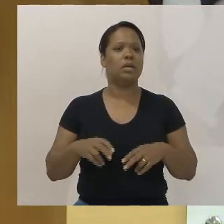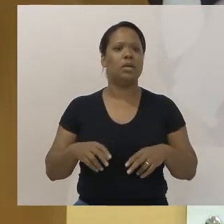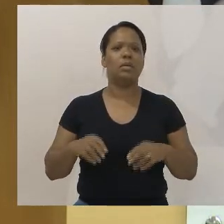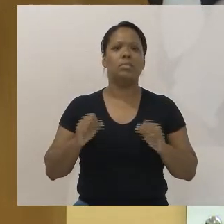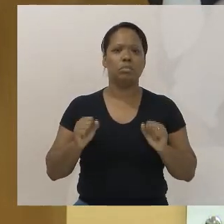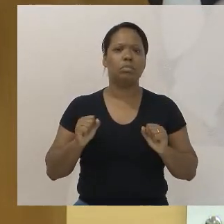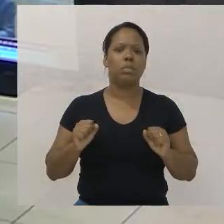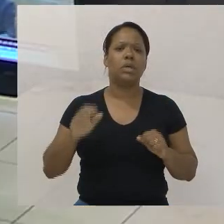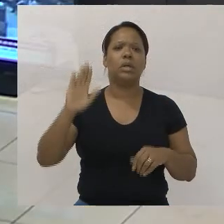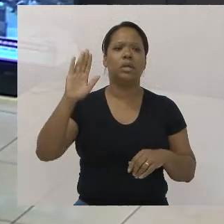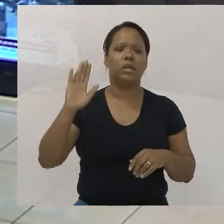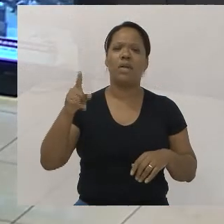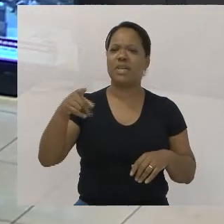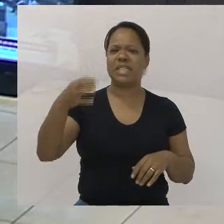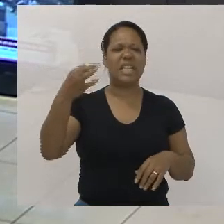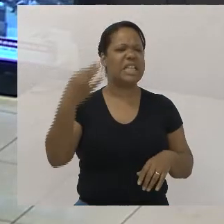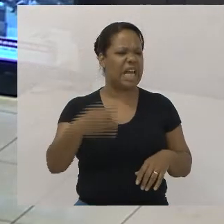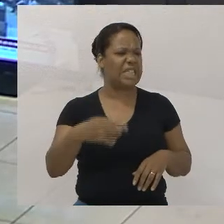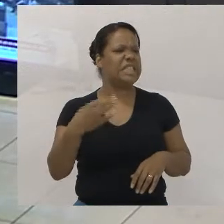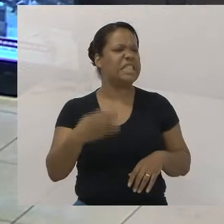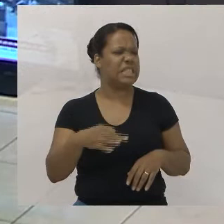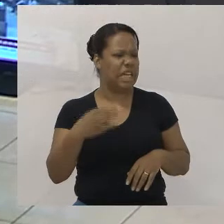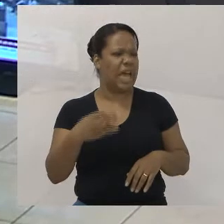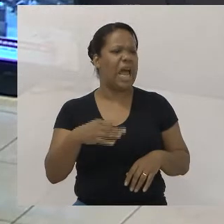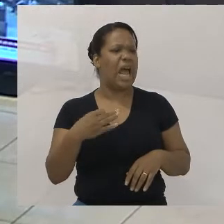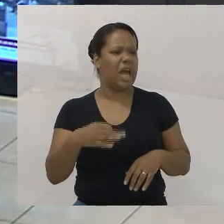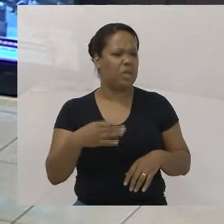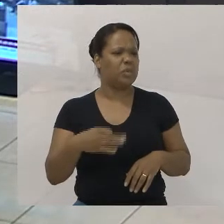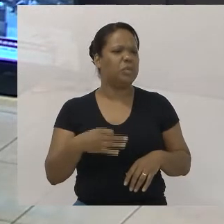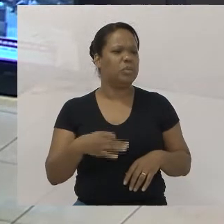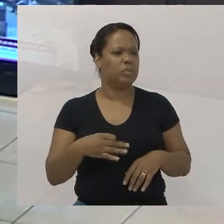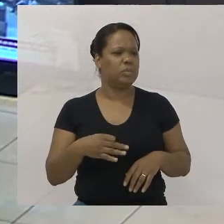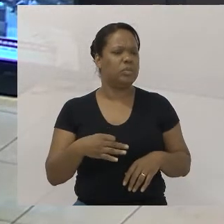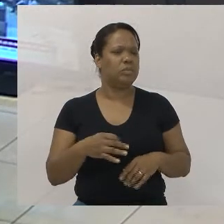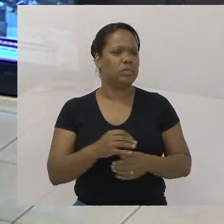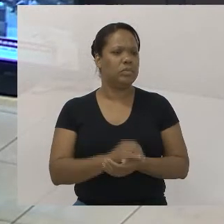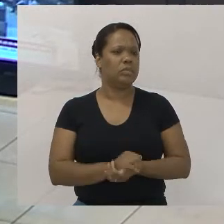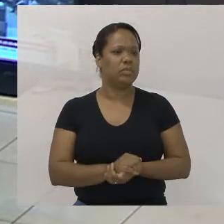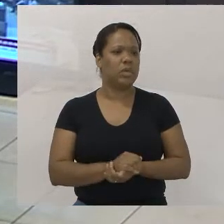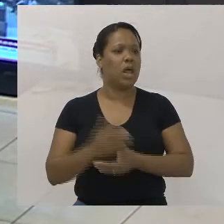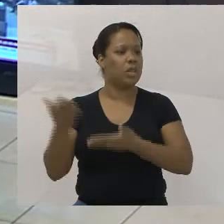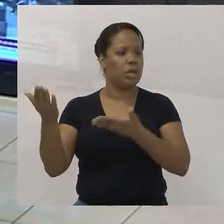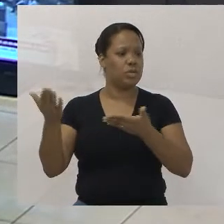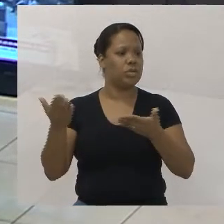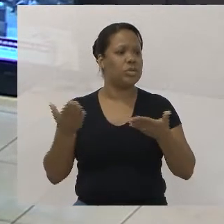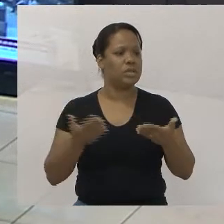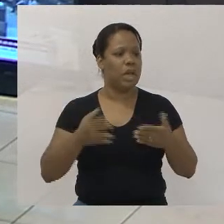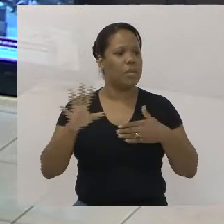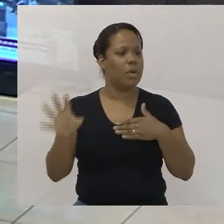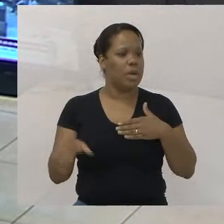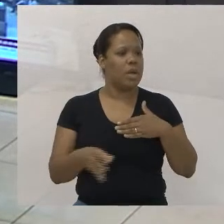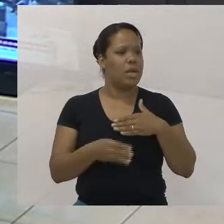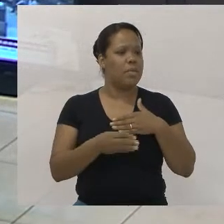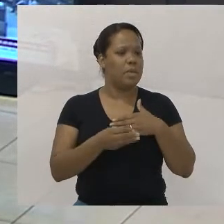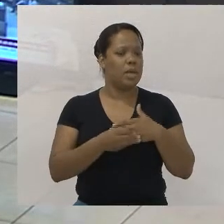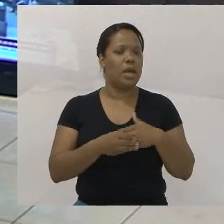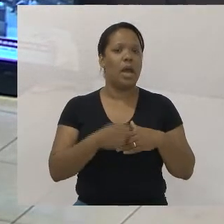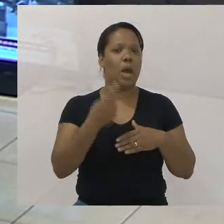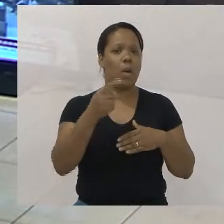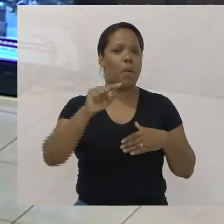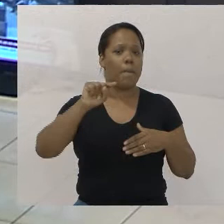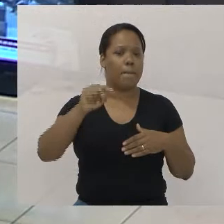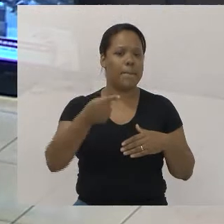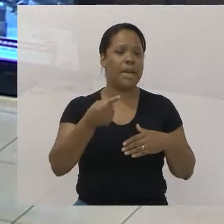vai ganhando ritmo acho que tá certíssimo ano trouxe a nós trouxemos aquela emenda lá é de um milhão e